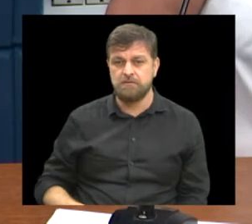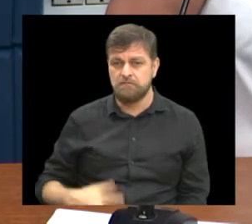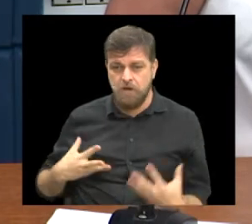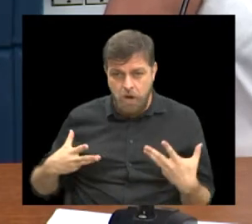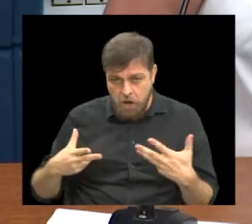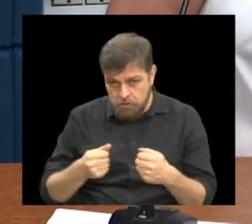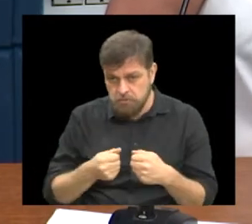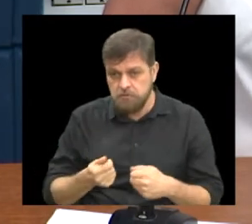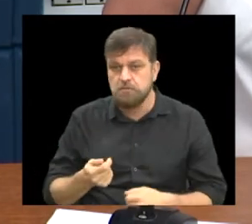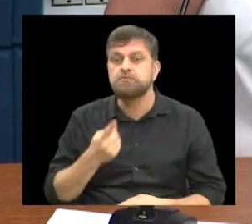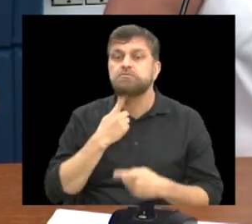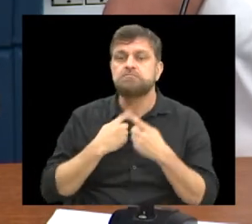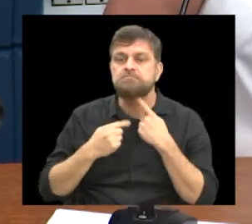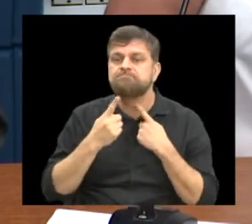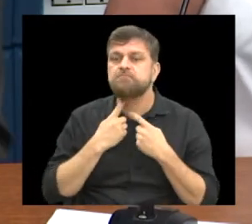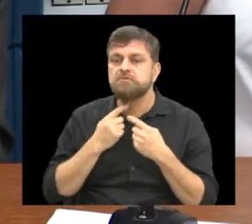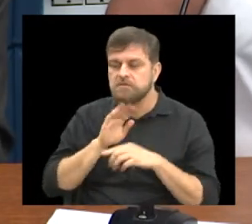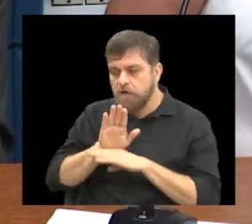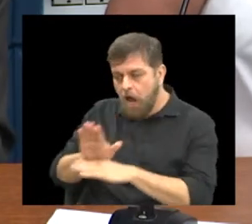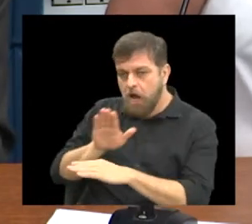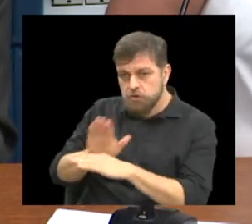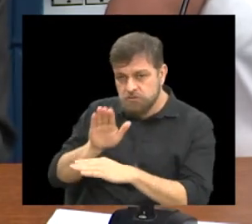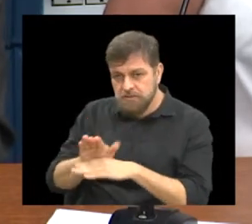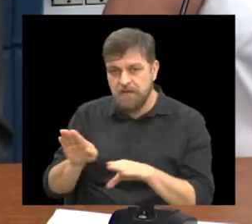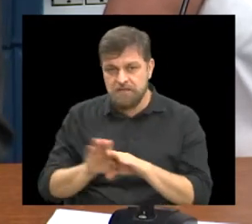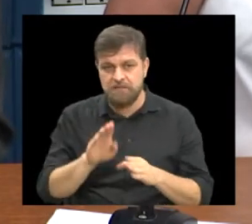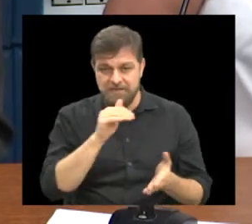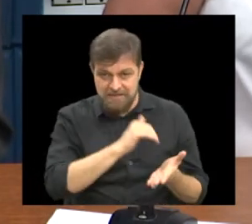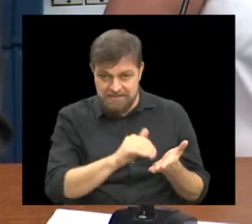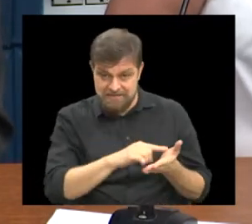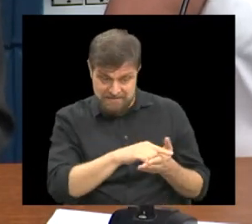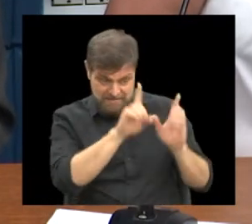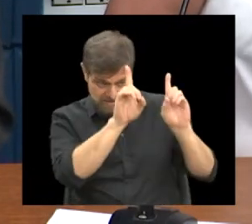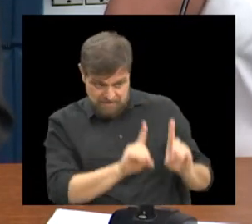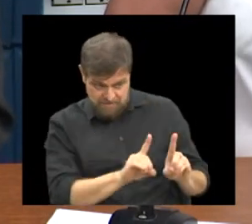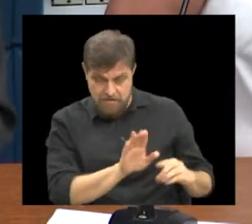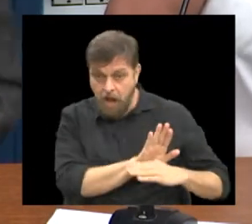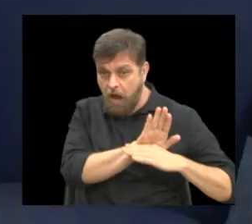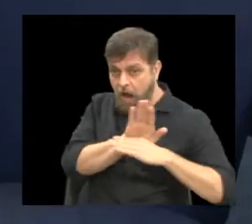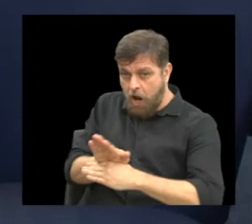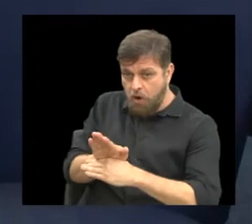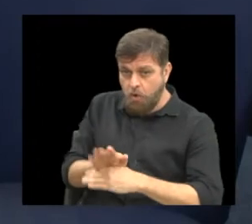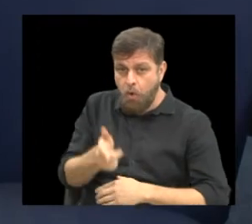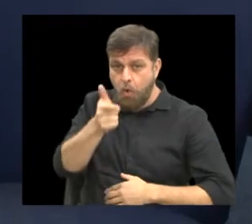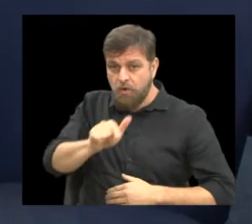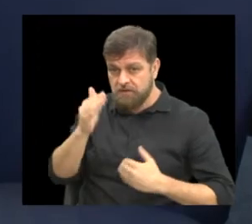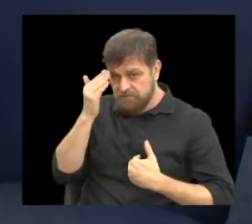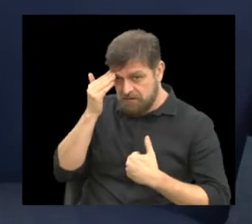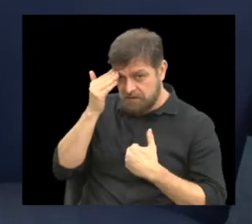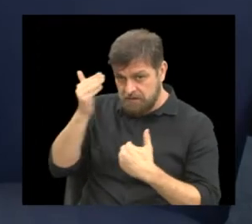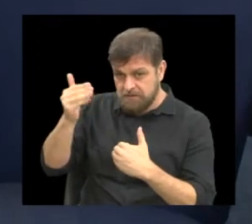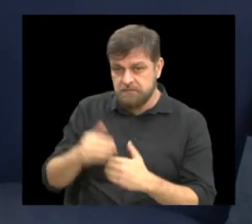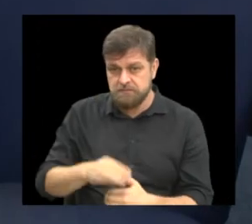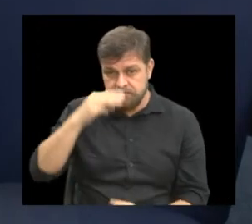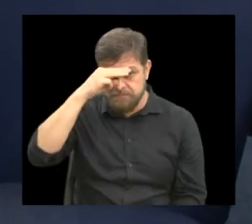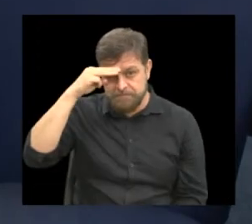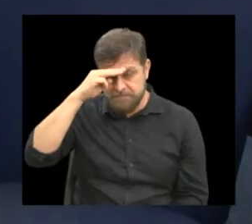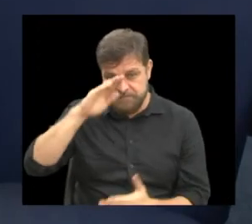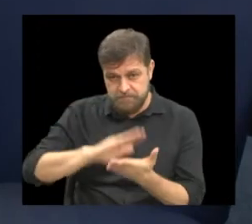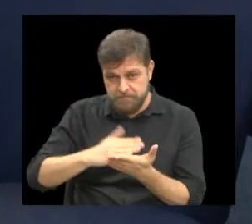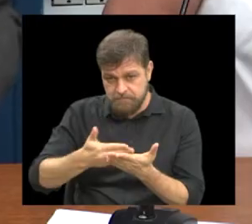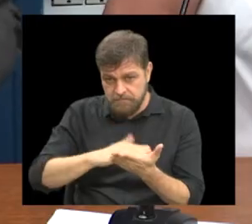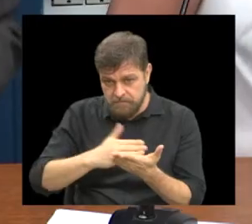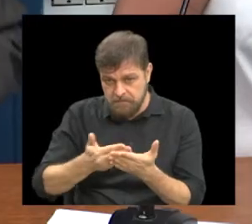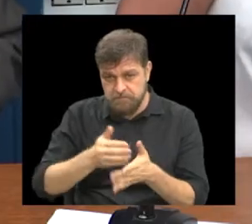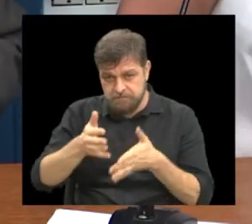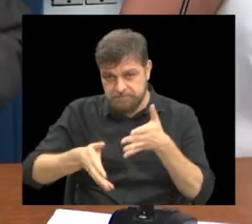estão dispostos a que vocês precisarem, assim como a secretaria também. Agradecer mais uma vez ao Maurício, o